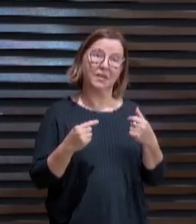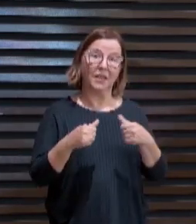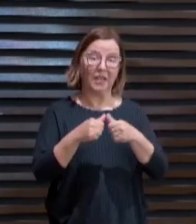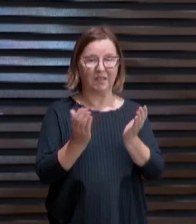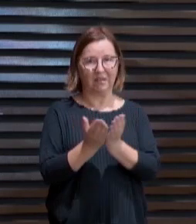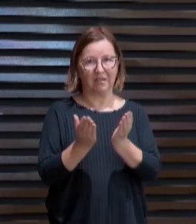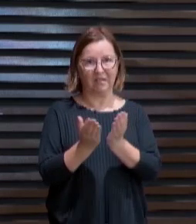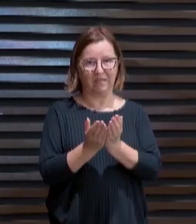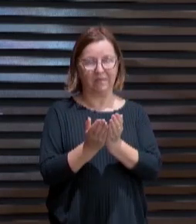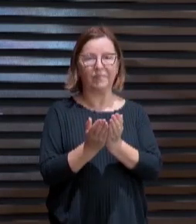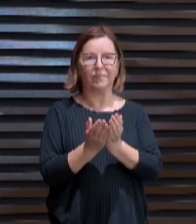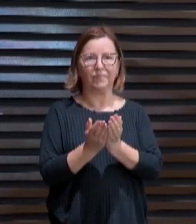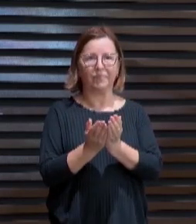têm